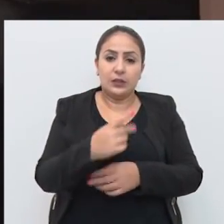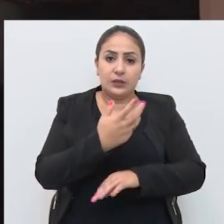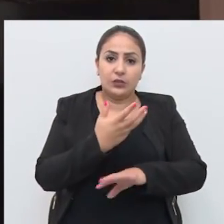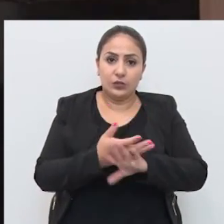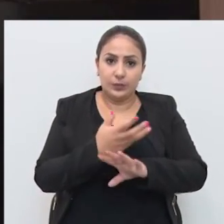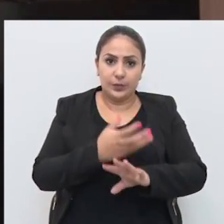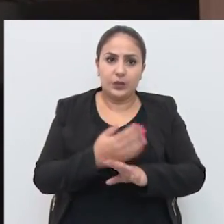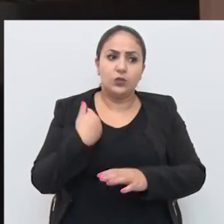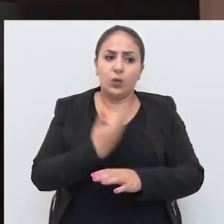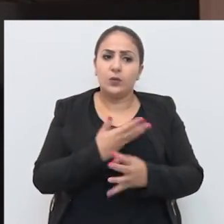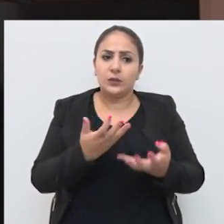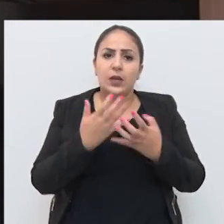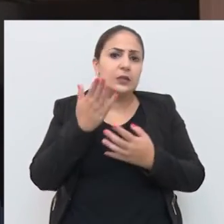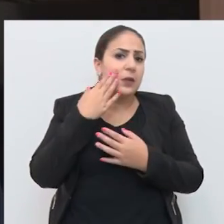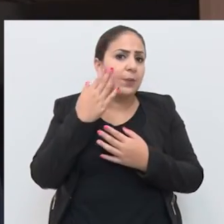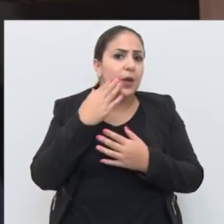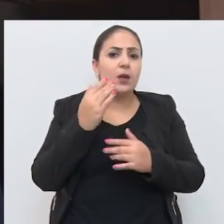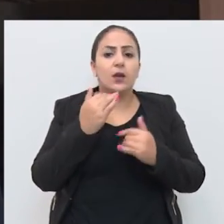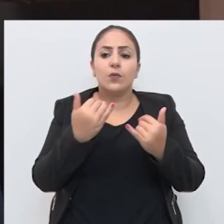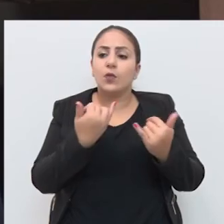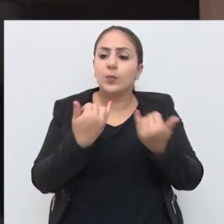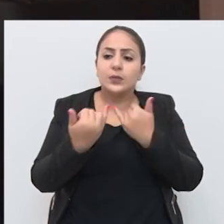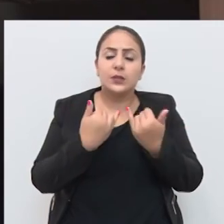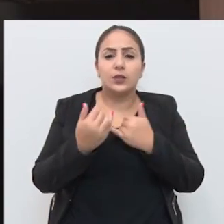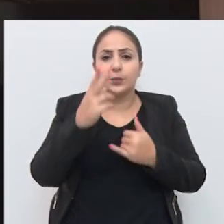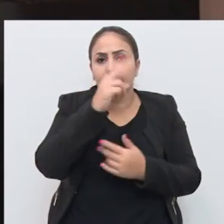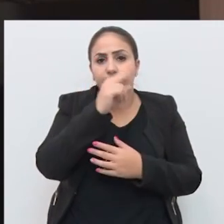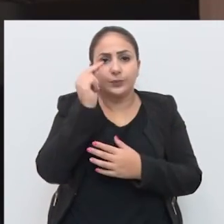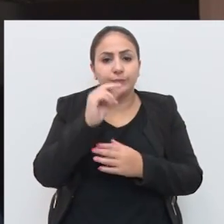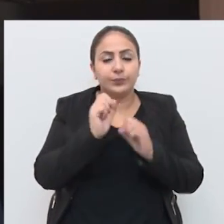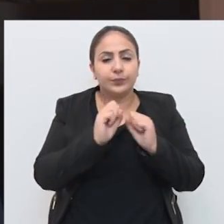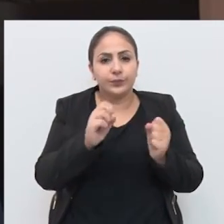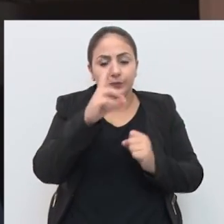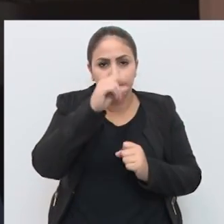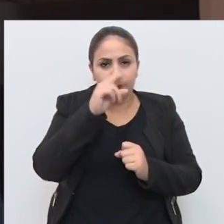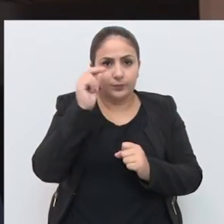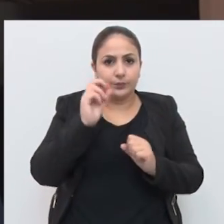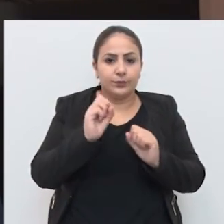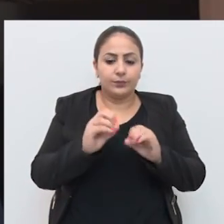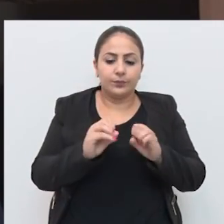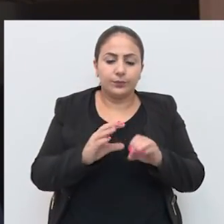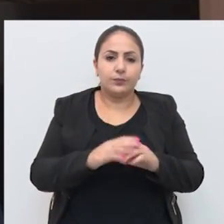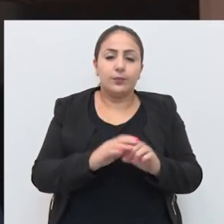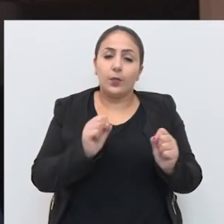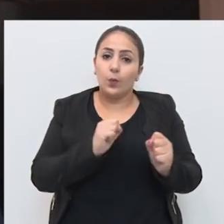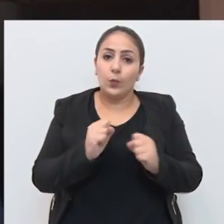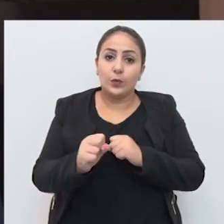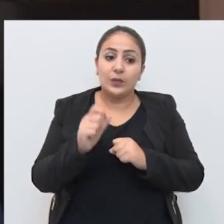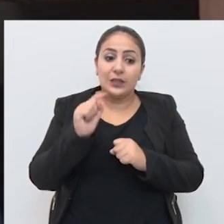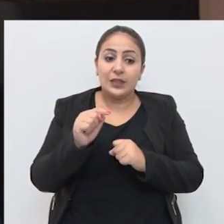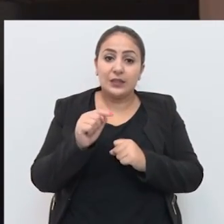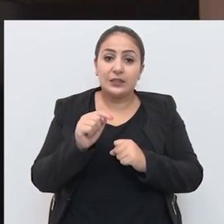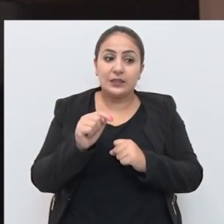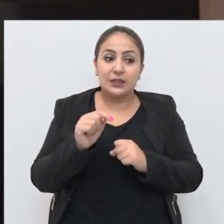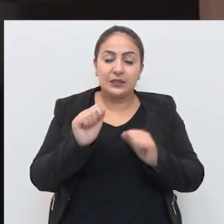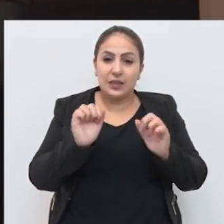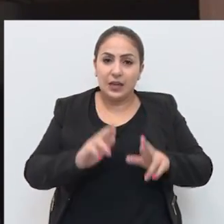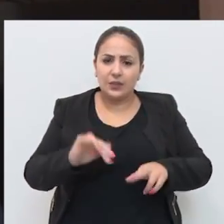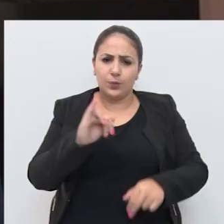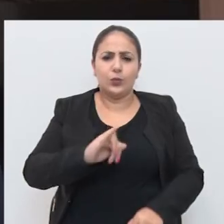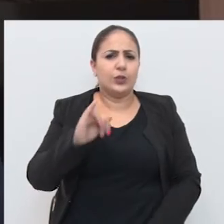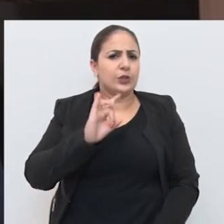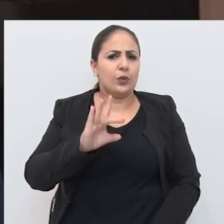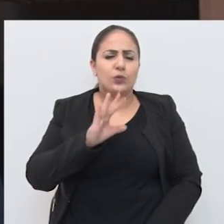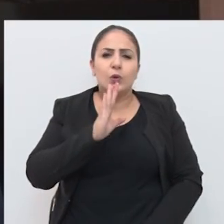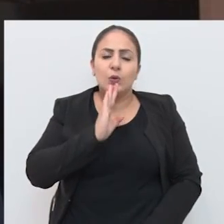gente quer é buscar essa informação da Prefeitura, da Secretaria Municipal de Educação, possibilitando com que essas áreas, que são